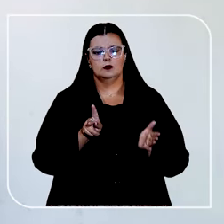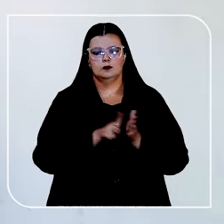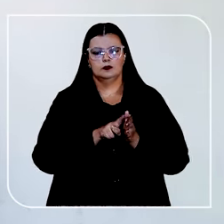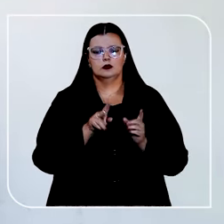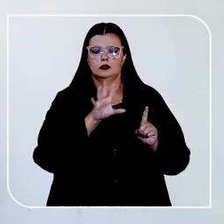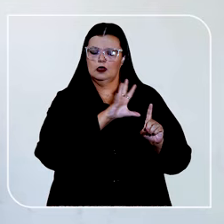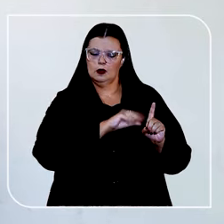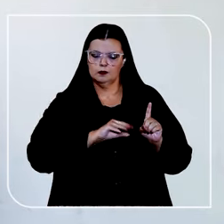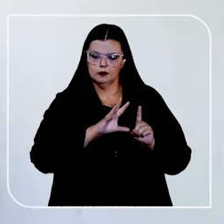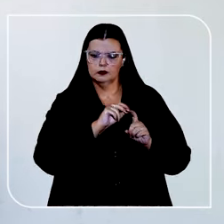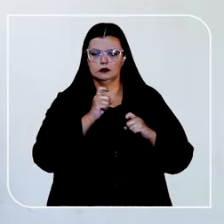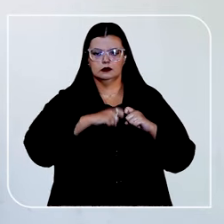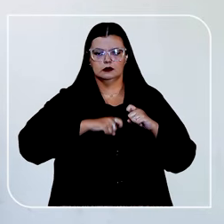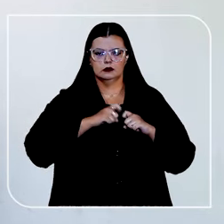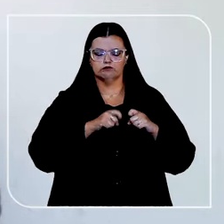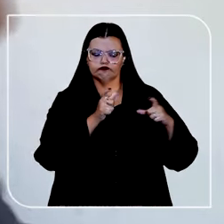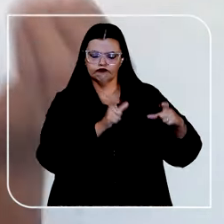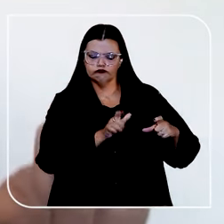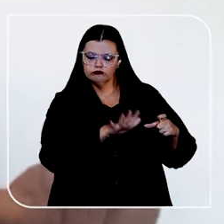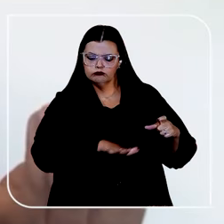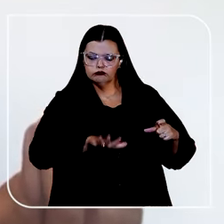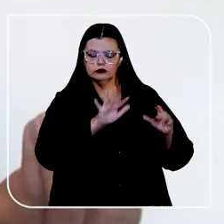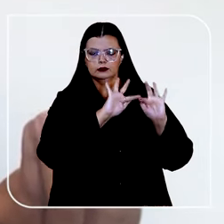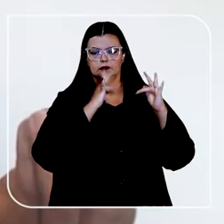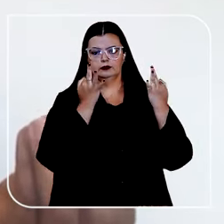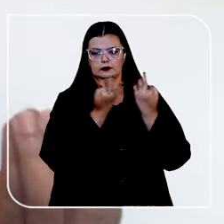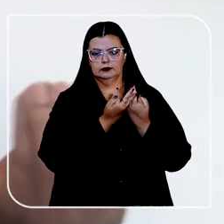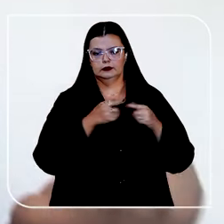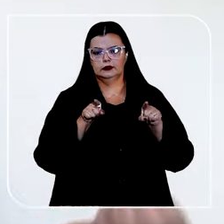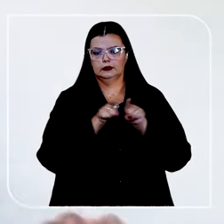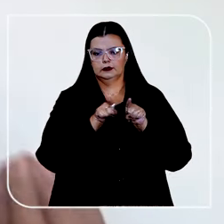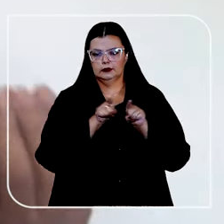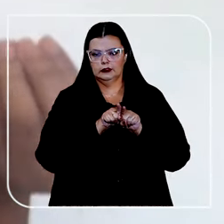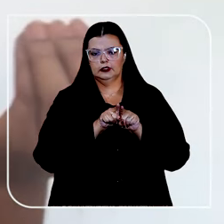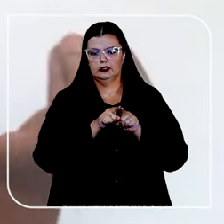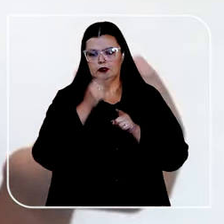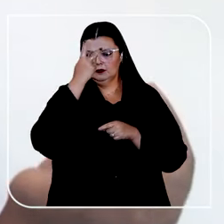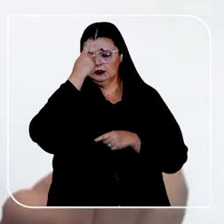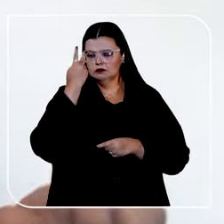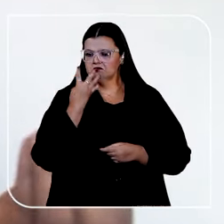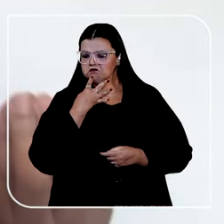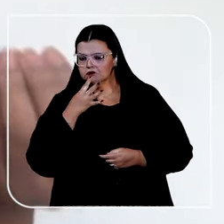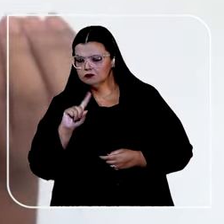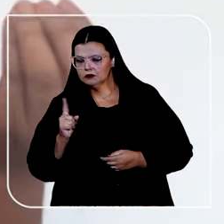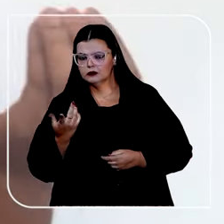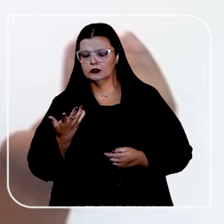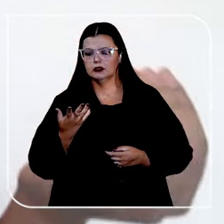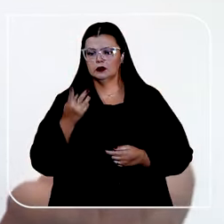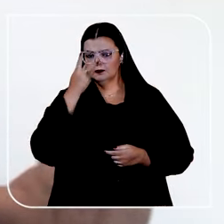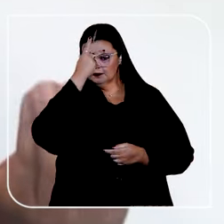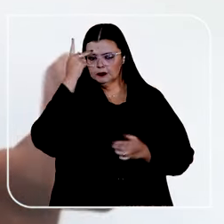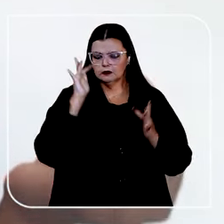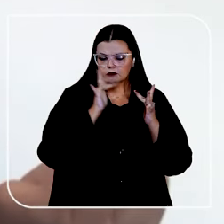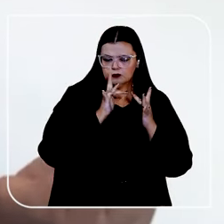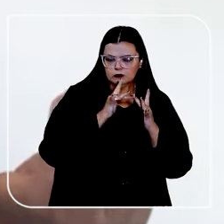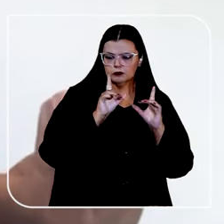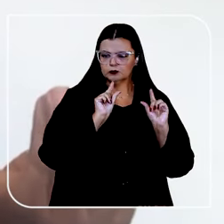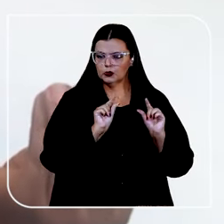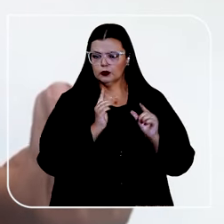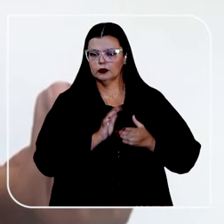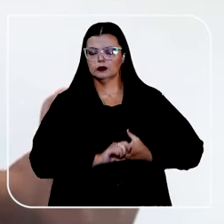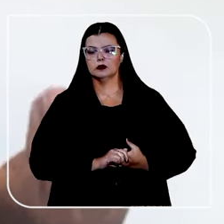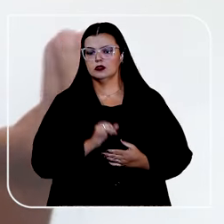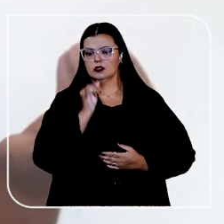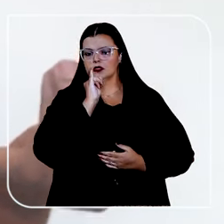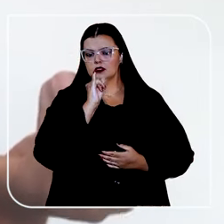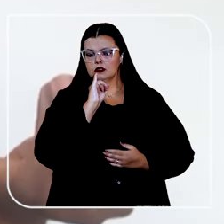sexual pode ocorrer tanto em ambiente extrafamiliar envolvendo pessoas desconhecidas pouco ou pouco conhecidas